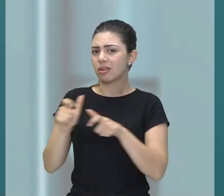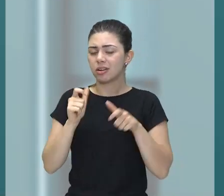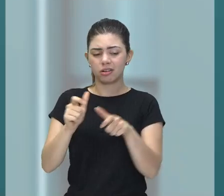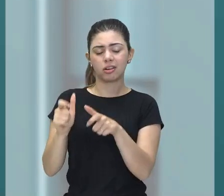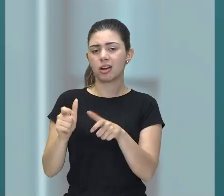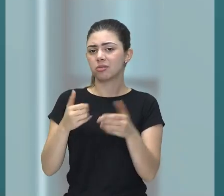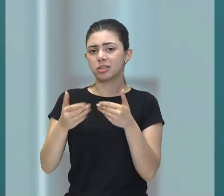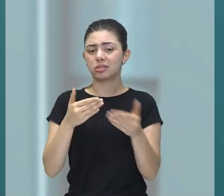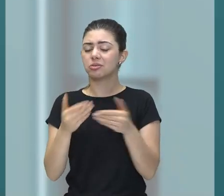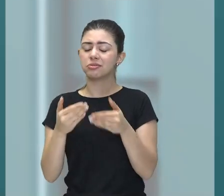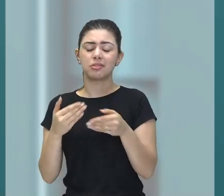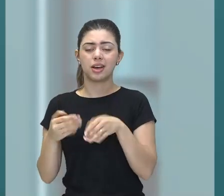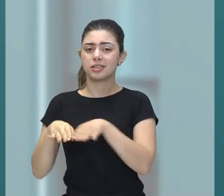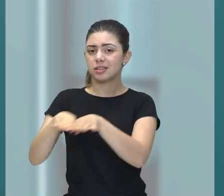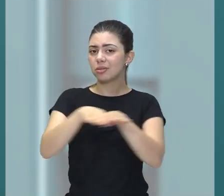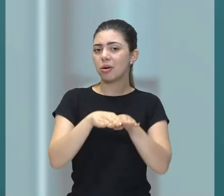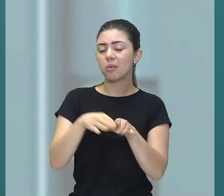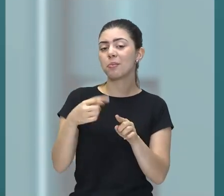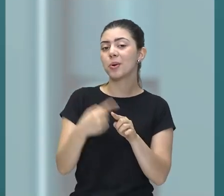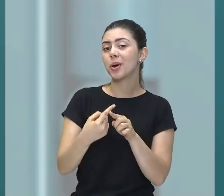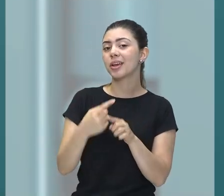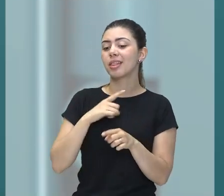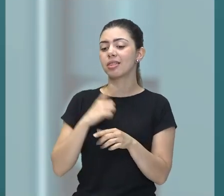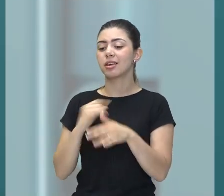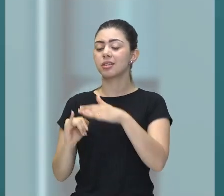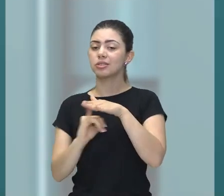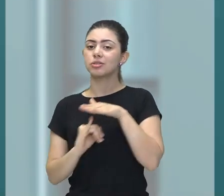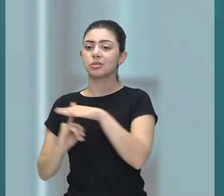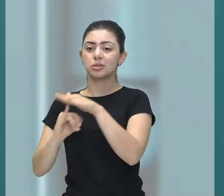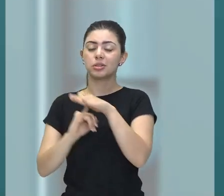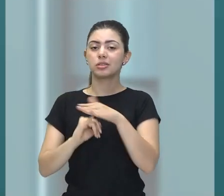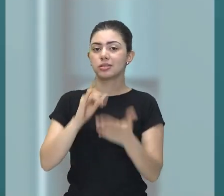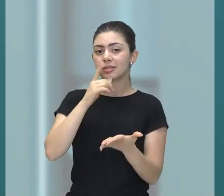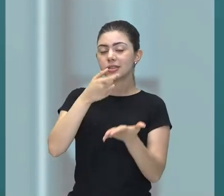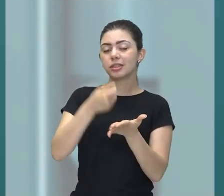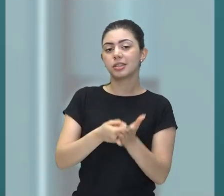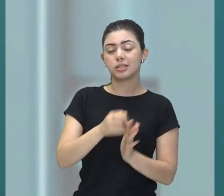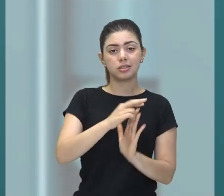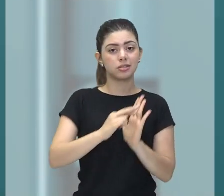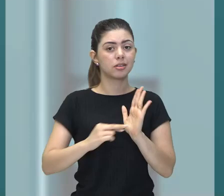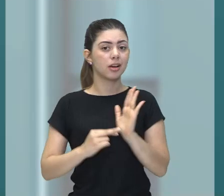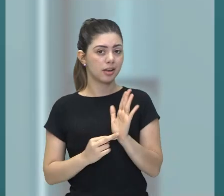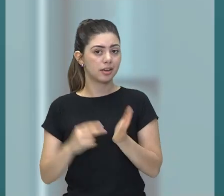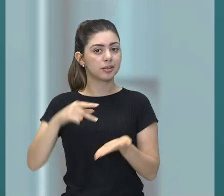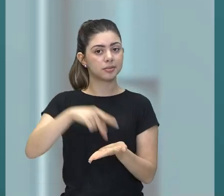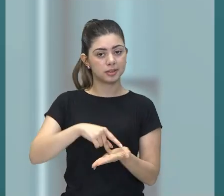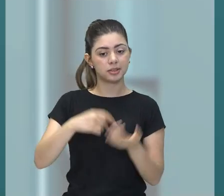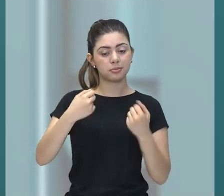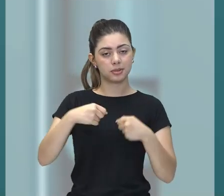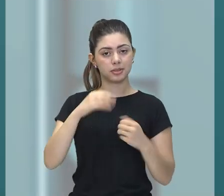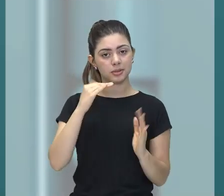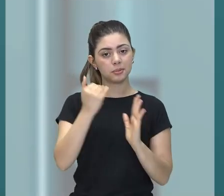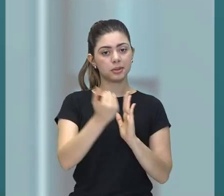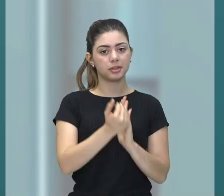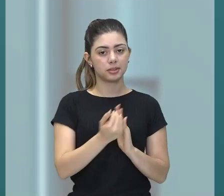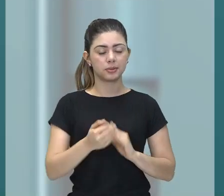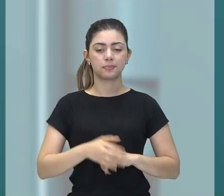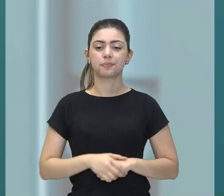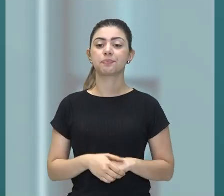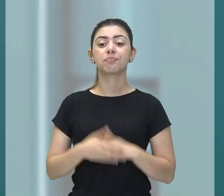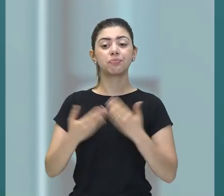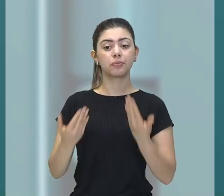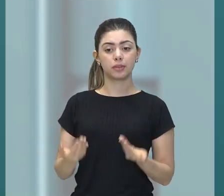Porque existem instituições que determinam quais são aquelas regras oficiais. essa instituição